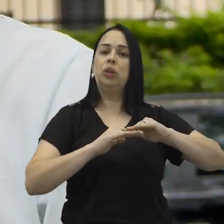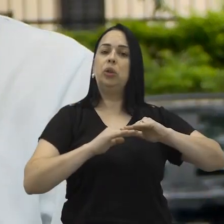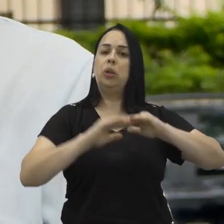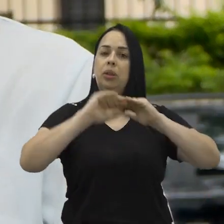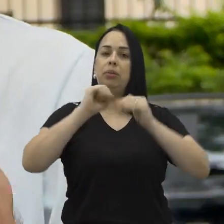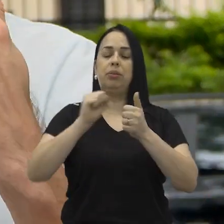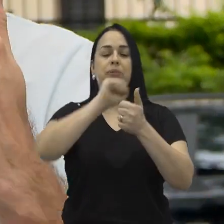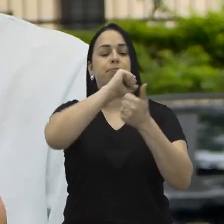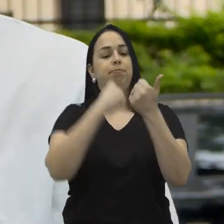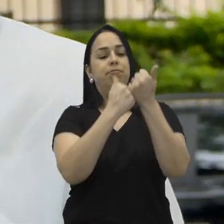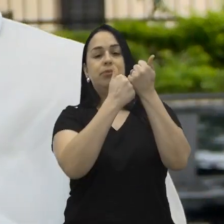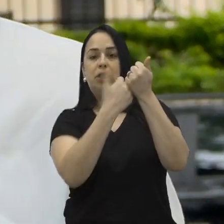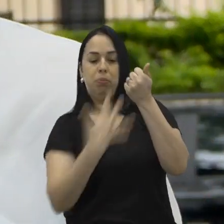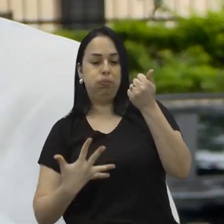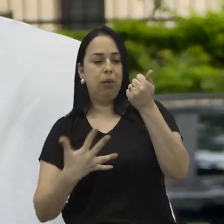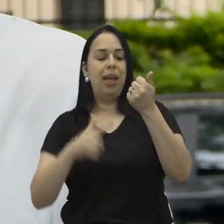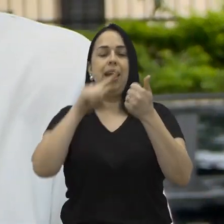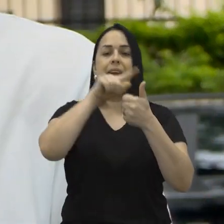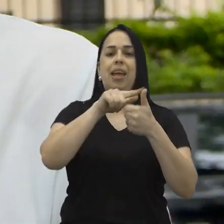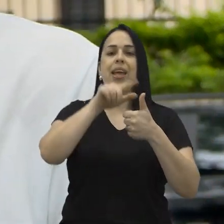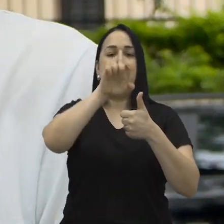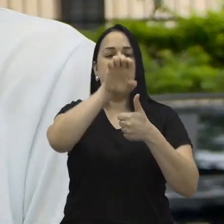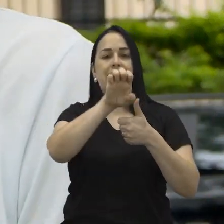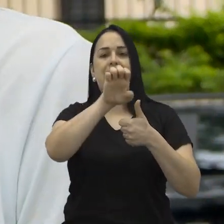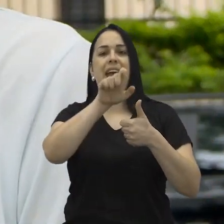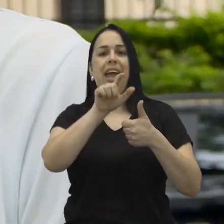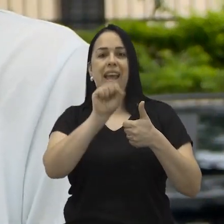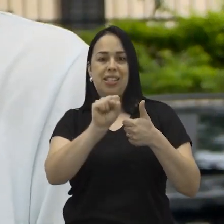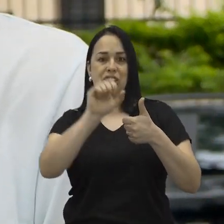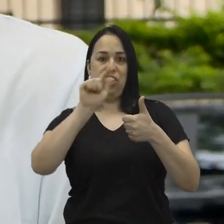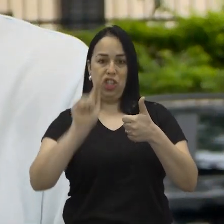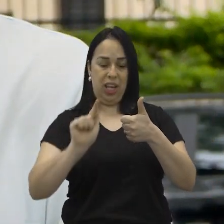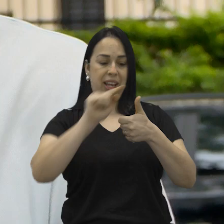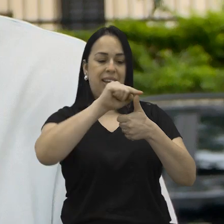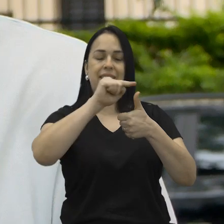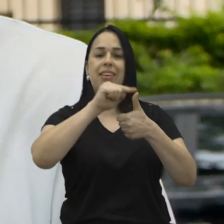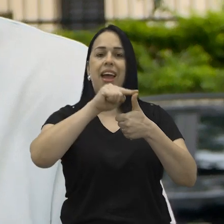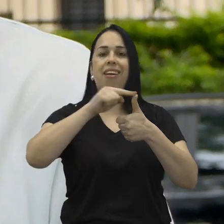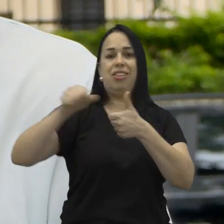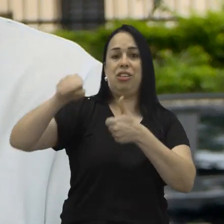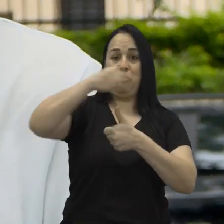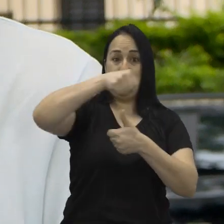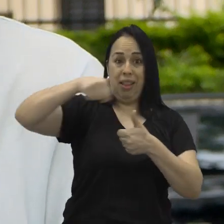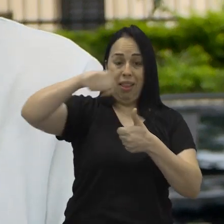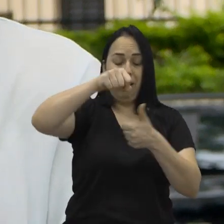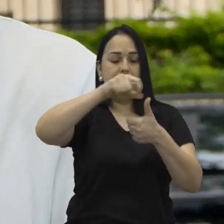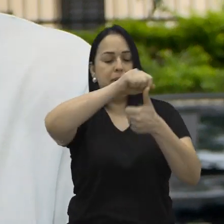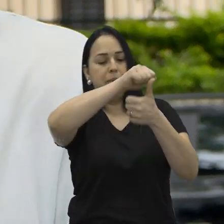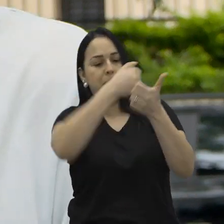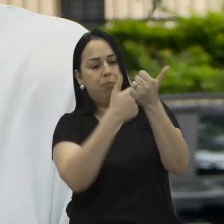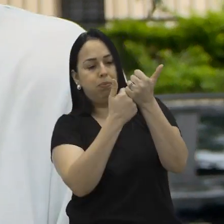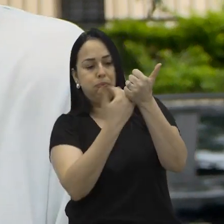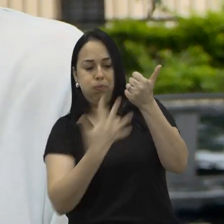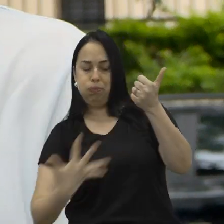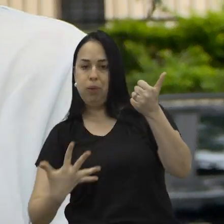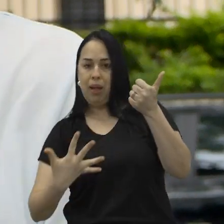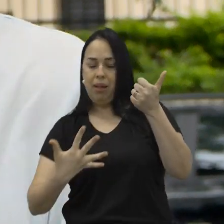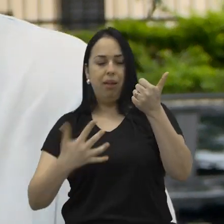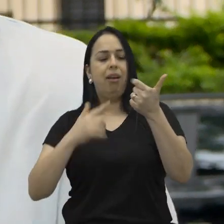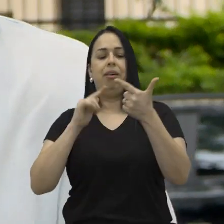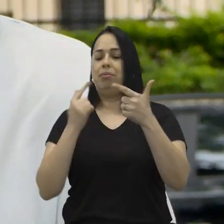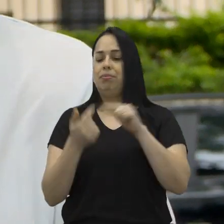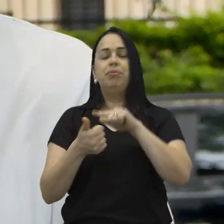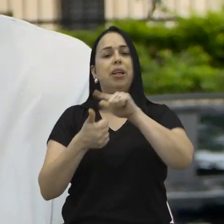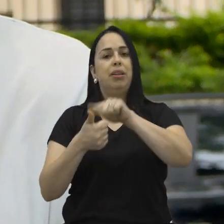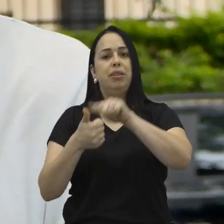dentro do eixo do esg né que são as três siglas ali que representam a sustentabilidade Empresarial o ag environment né que é as